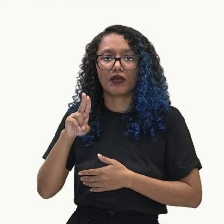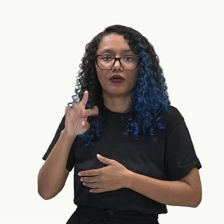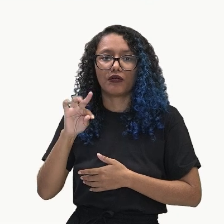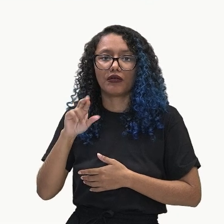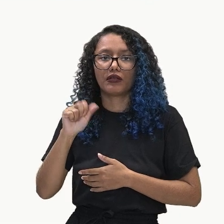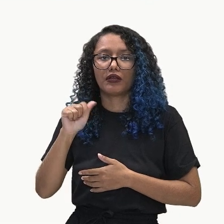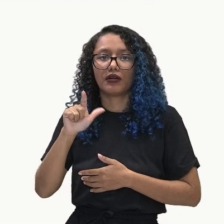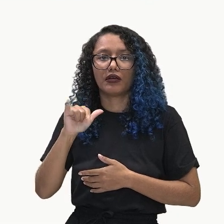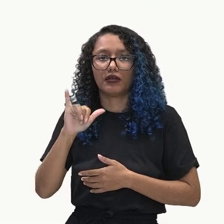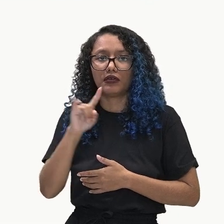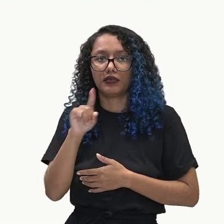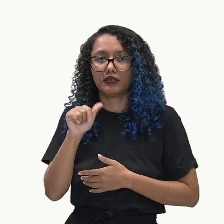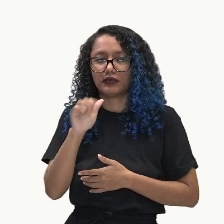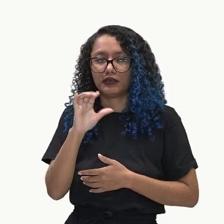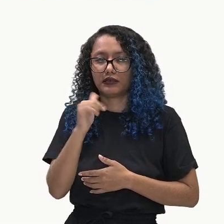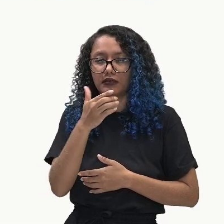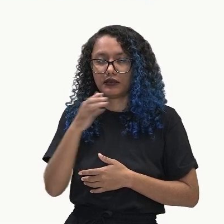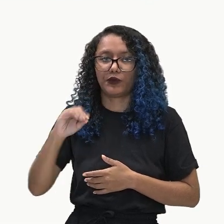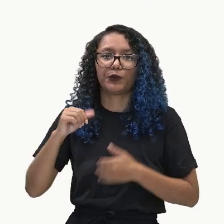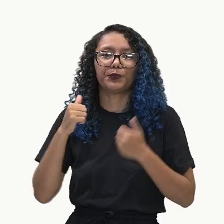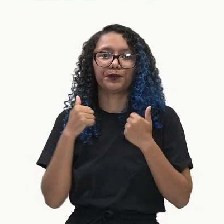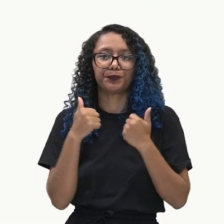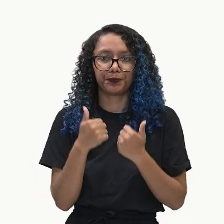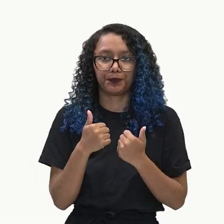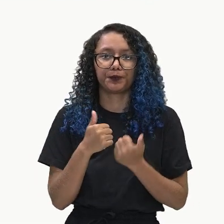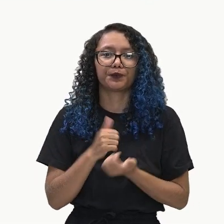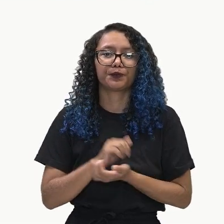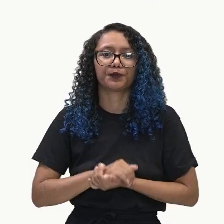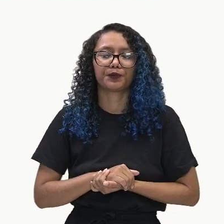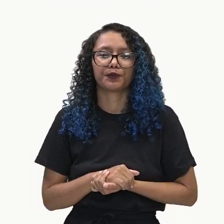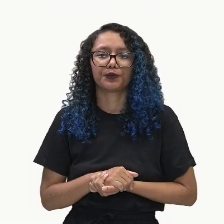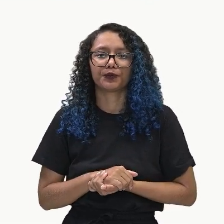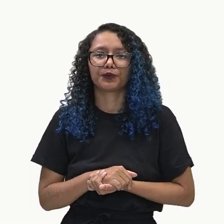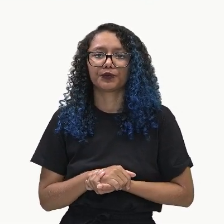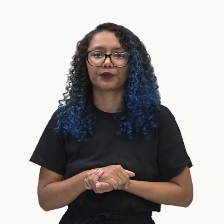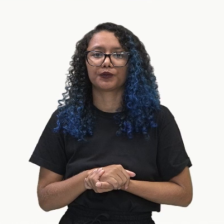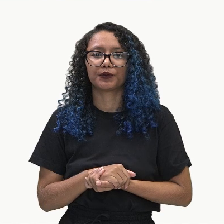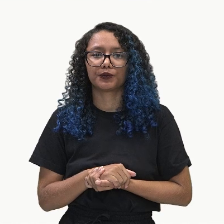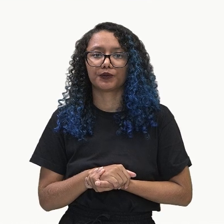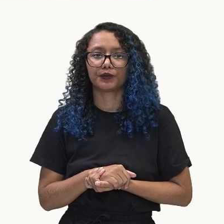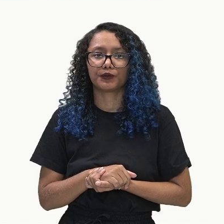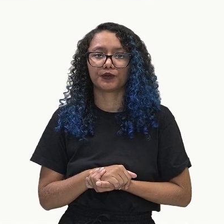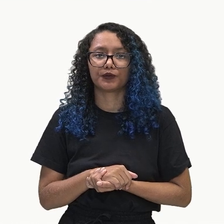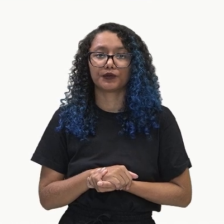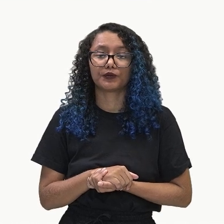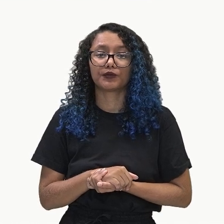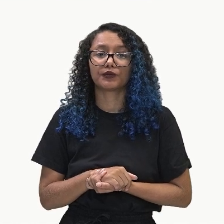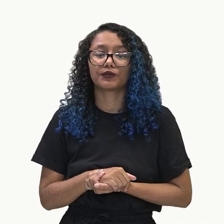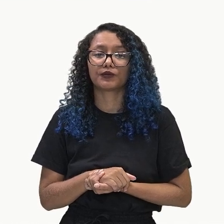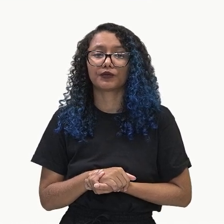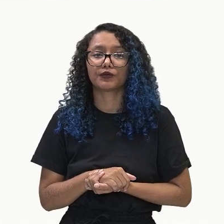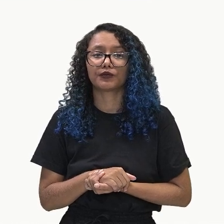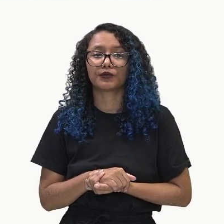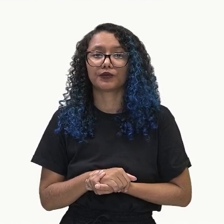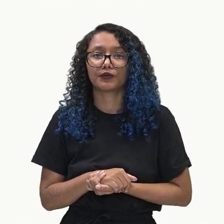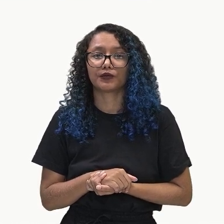neutralização, certo? Então, tanto a classificação de ácidos como a